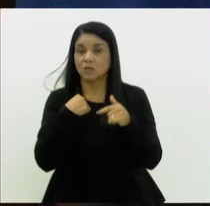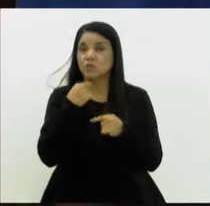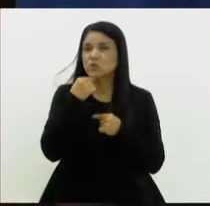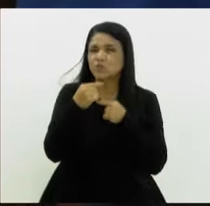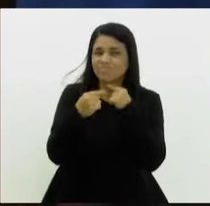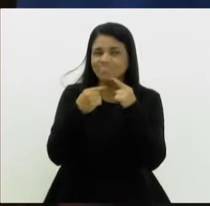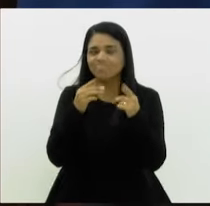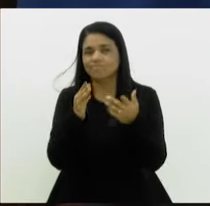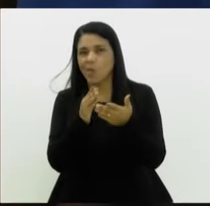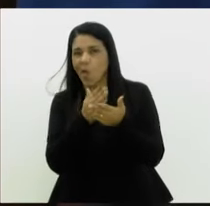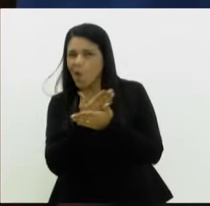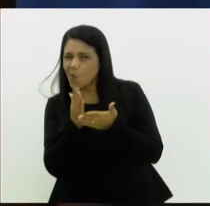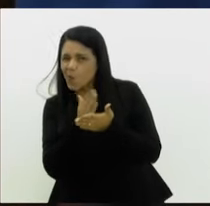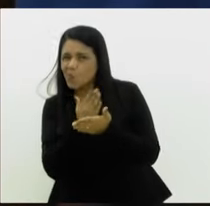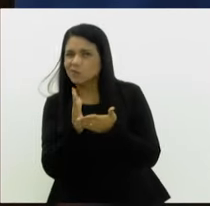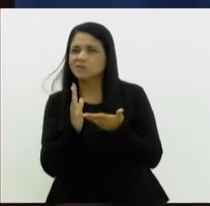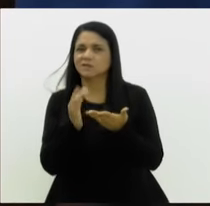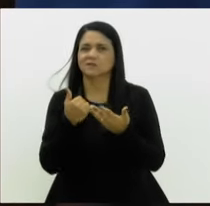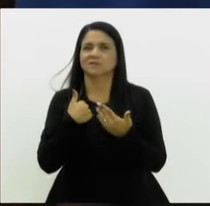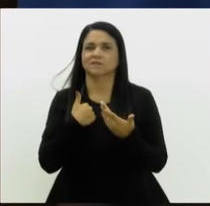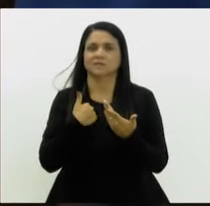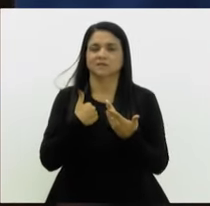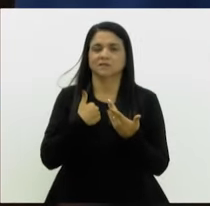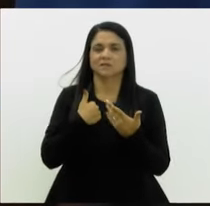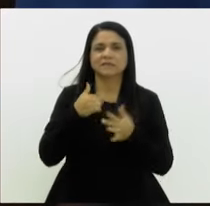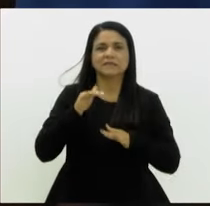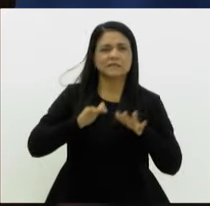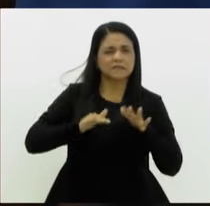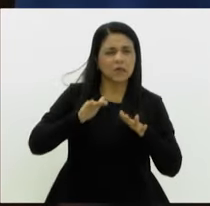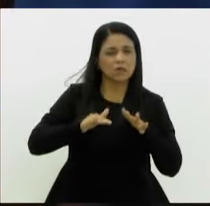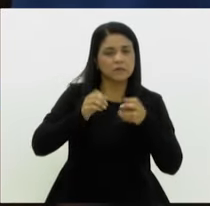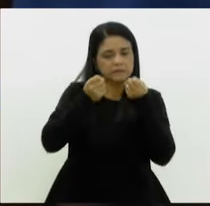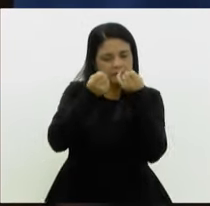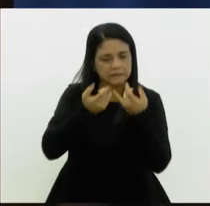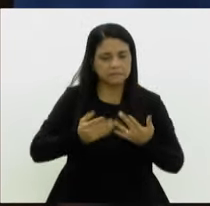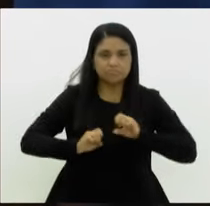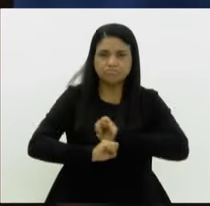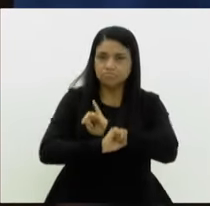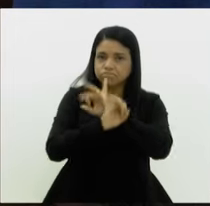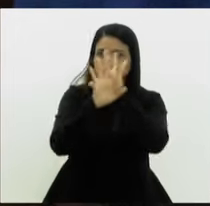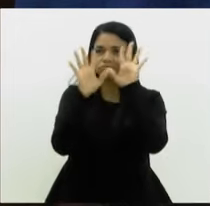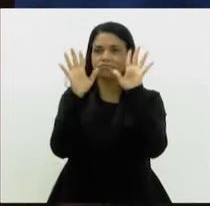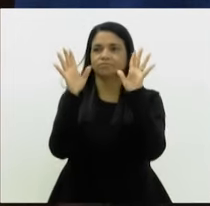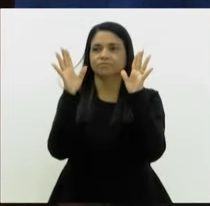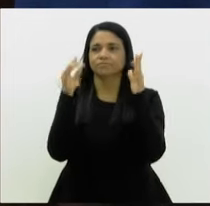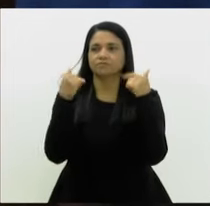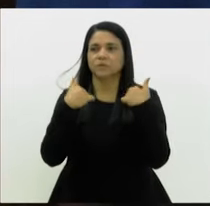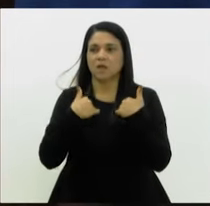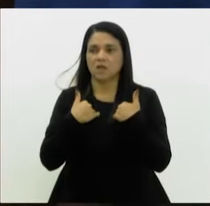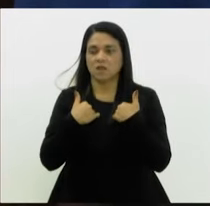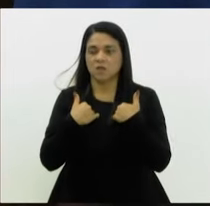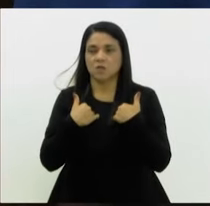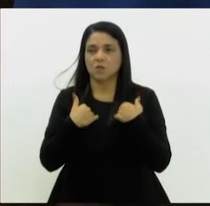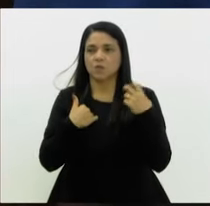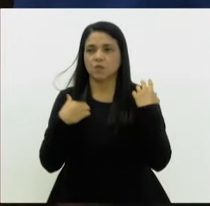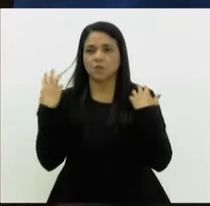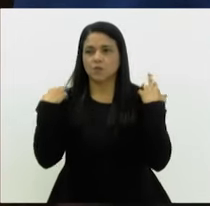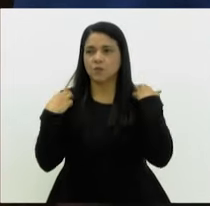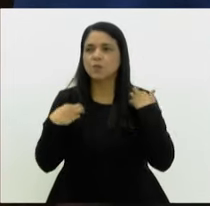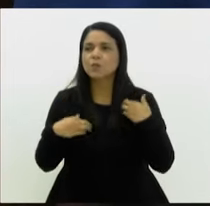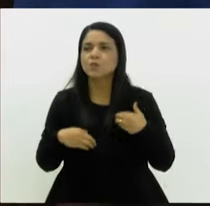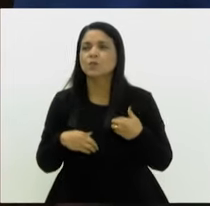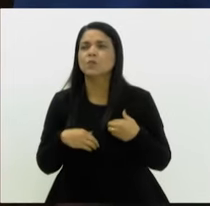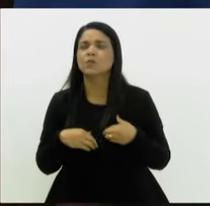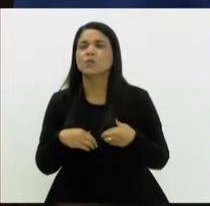dúvidas que talvez pudessem ser esclarecidas aqui. Me causou estranheza, alguns pontos eu peguei